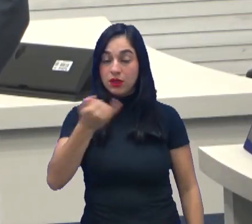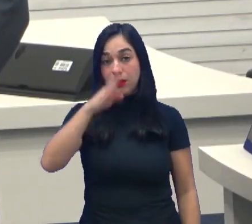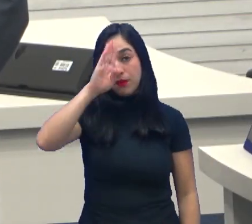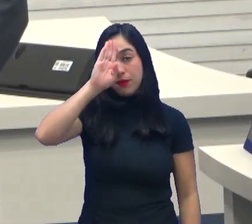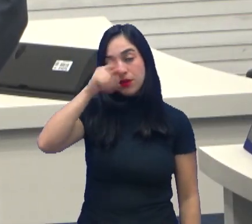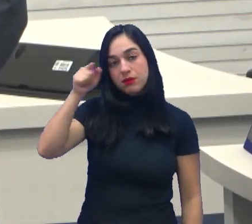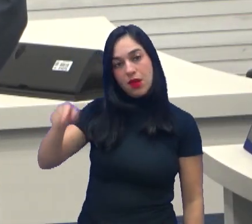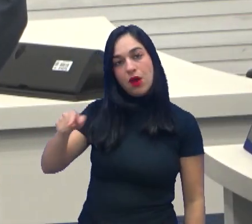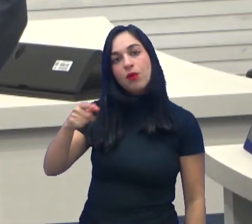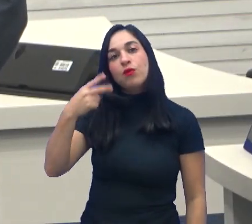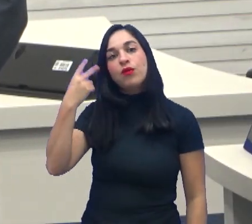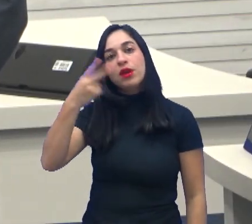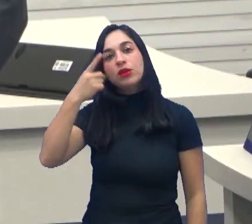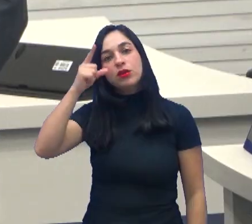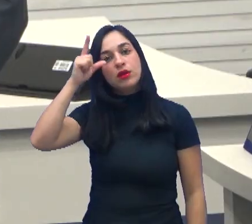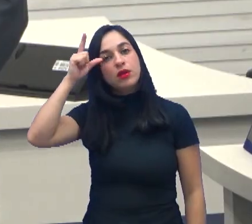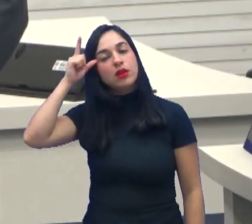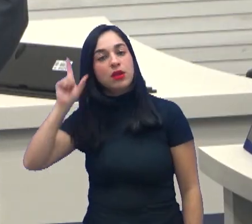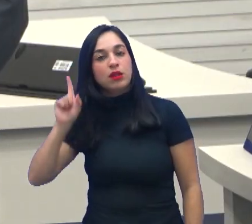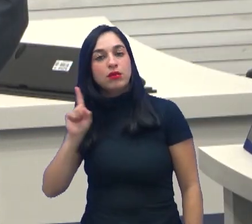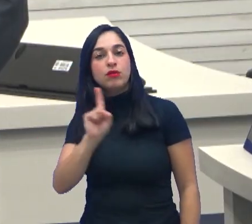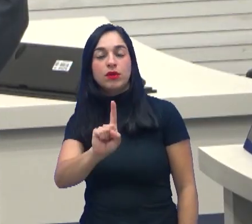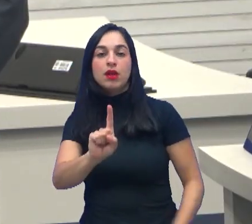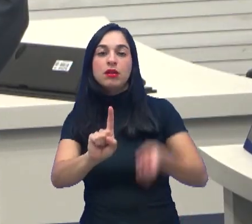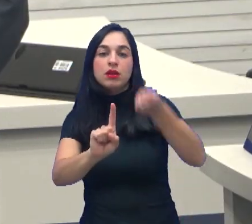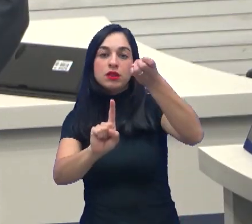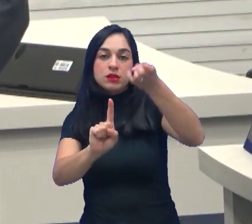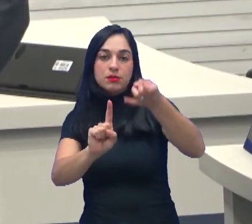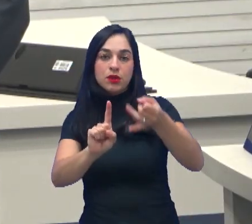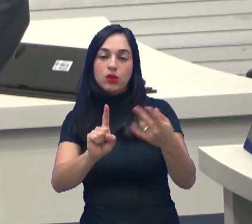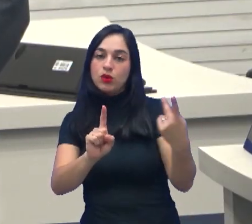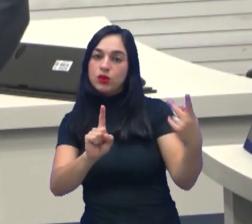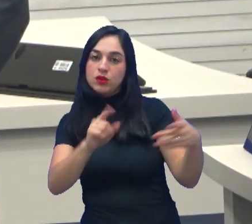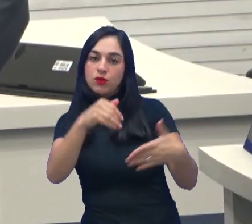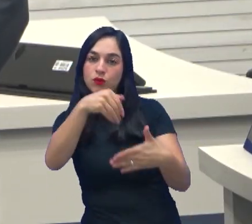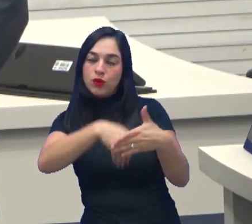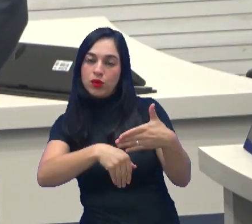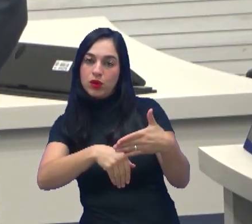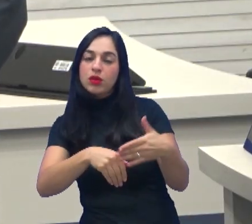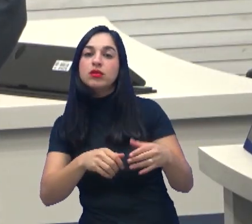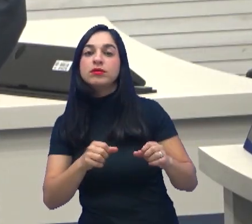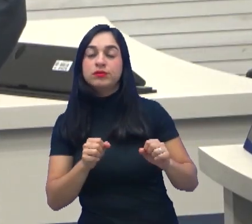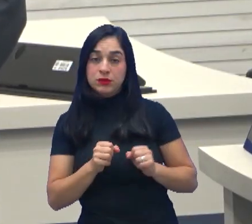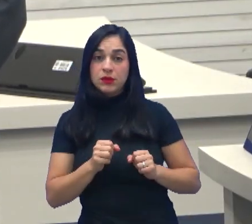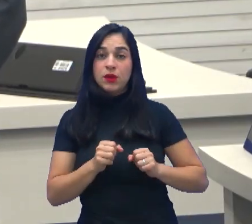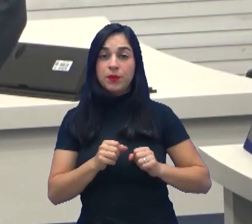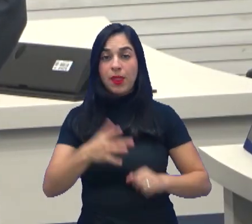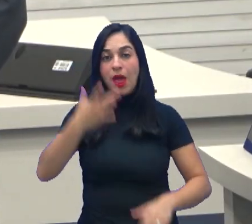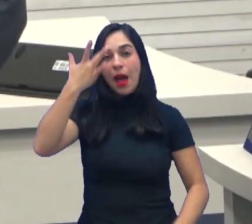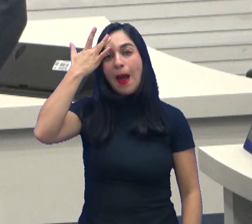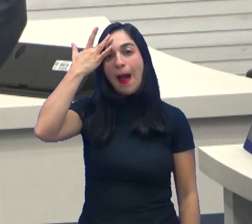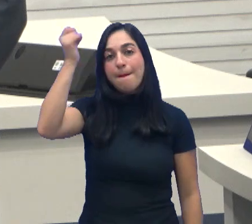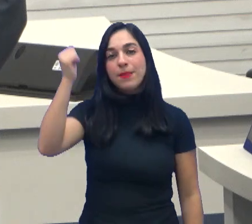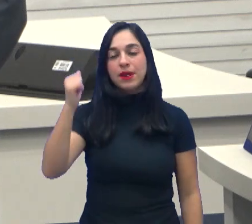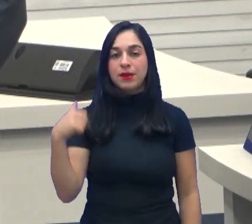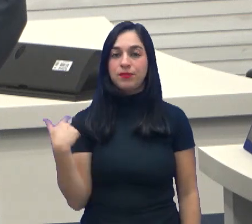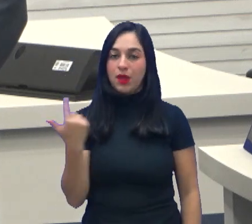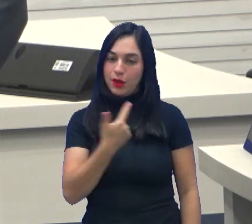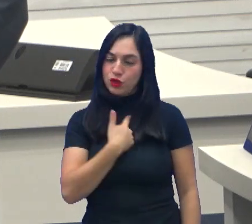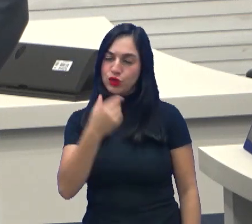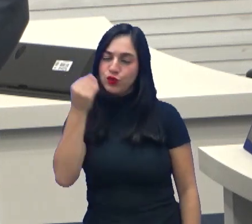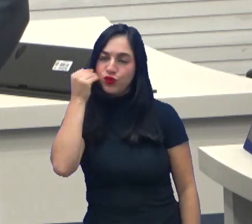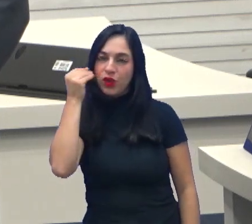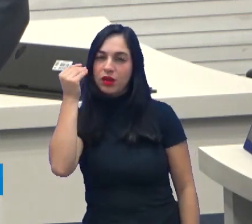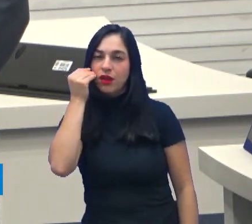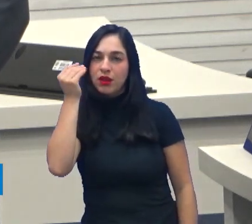veio aqui, falou a justificativa de voto, inclusive, amanhã mesmo nós vamos tentar essa resposta e vamos compartilhar